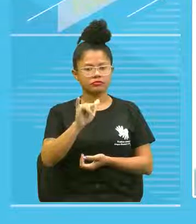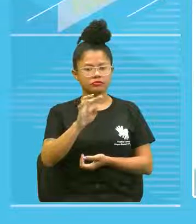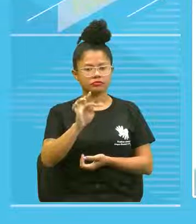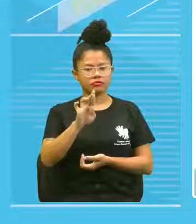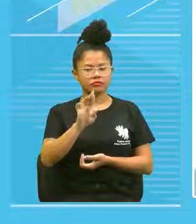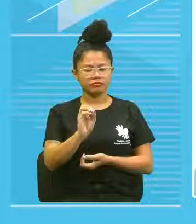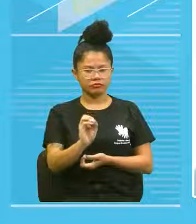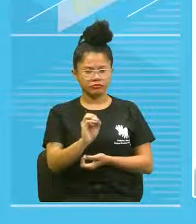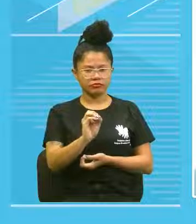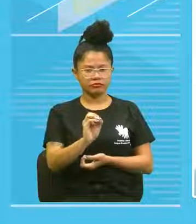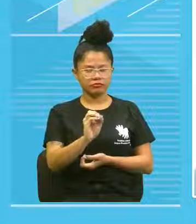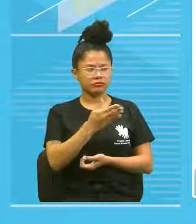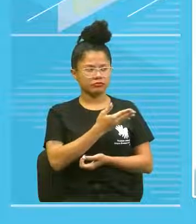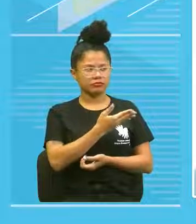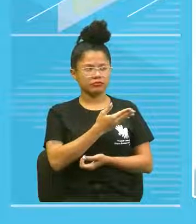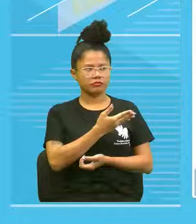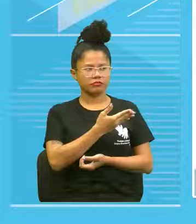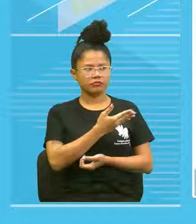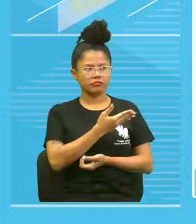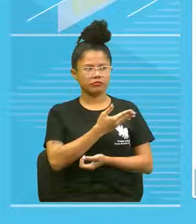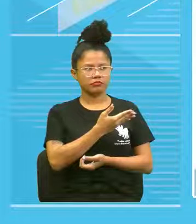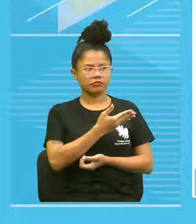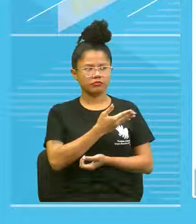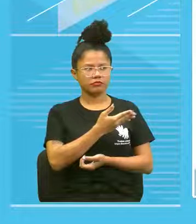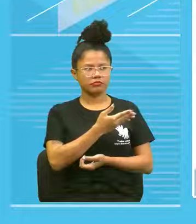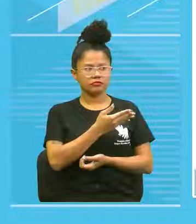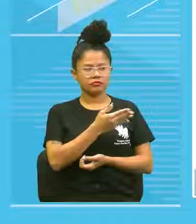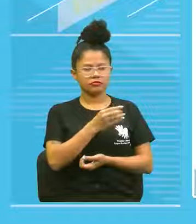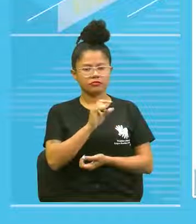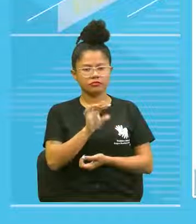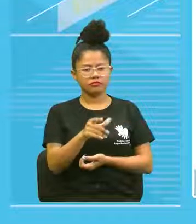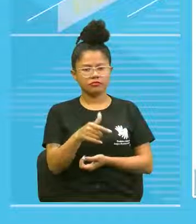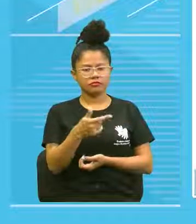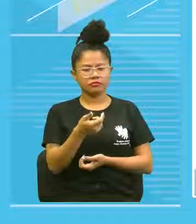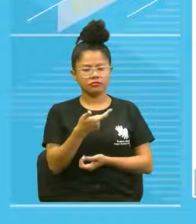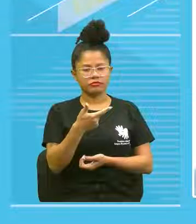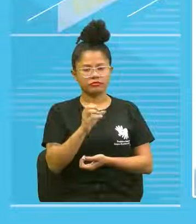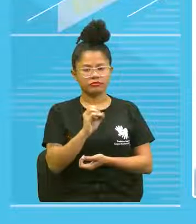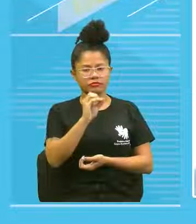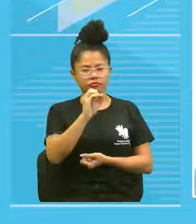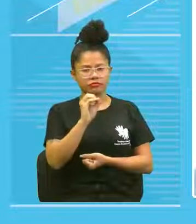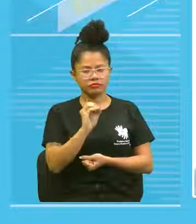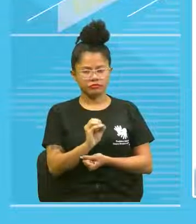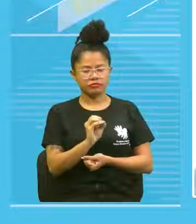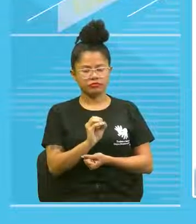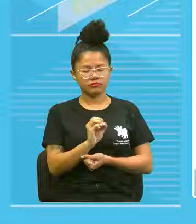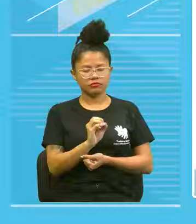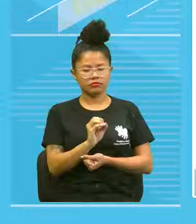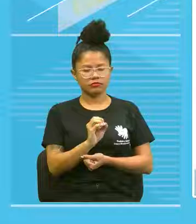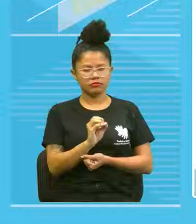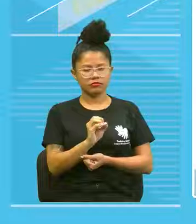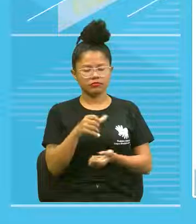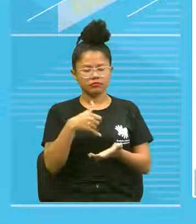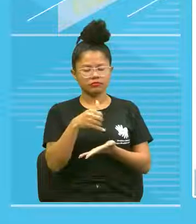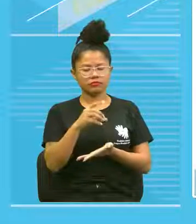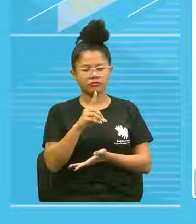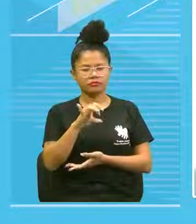é de biodiesel teríamos apenas 20 de óleo diesel